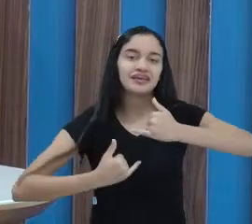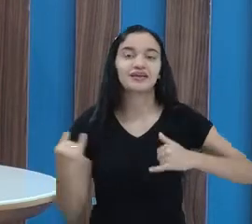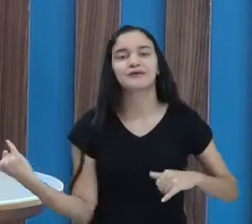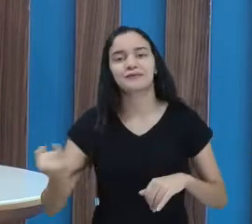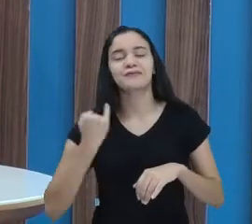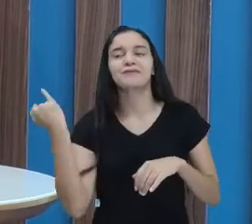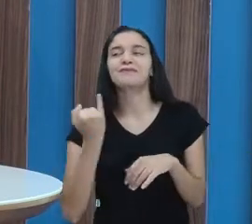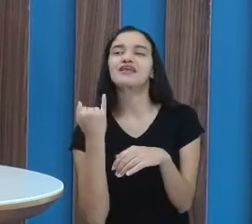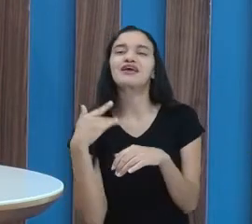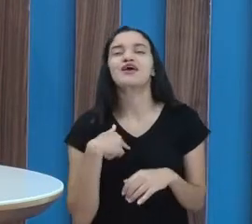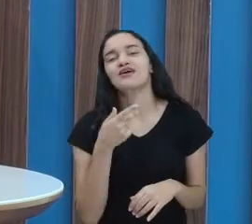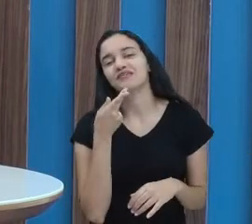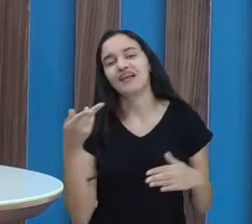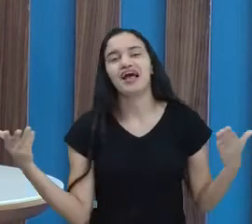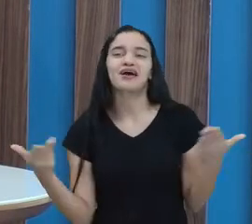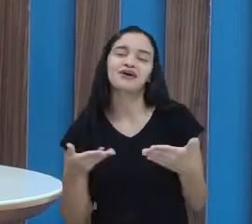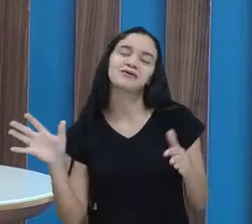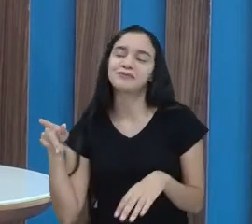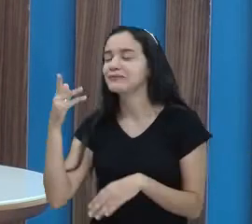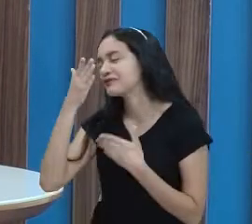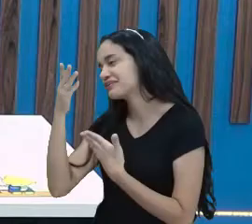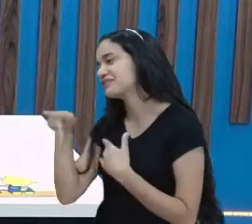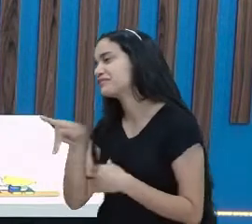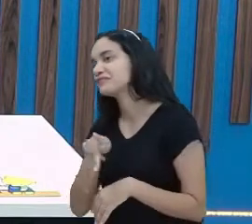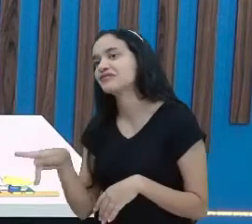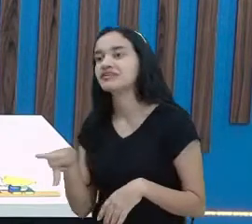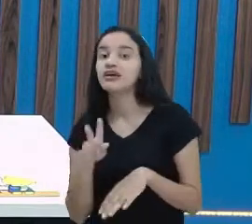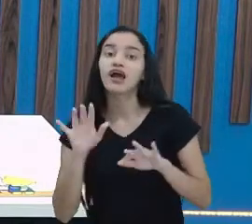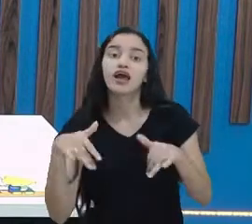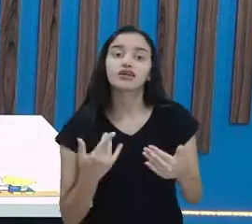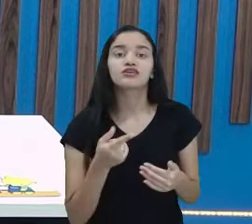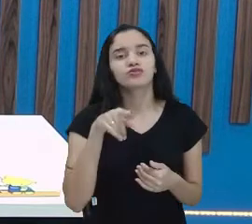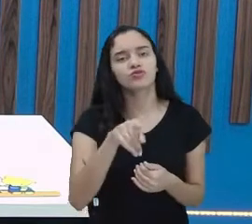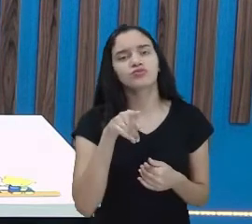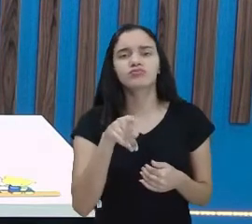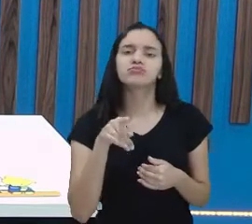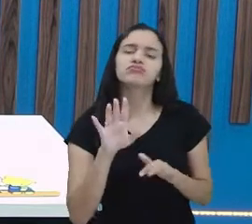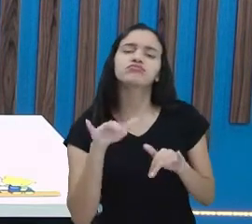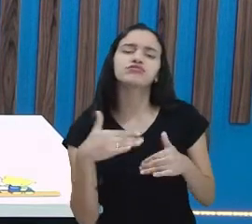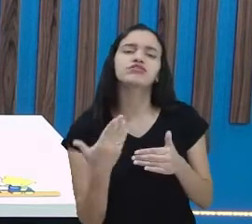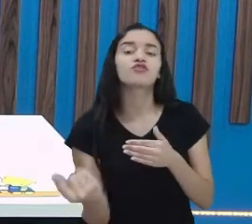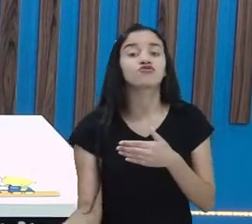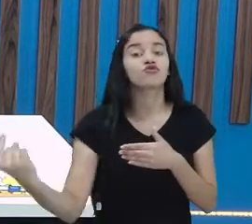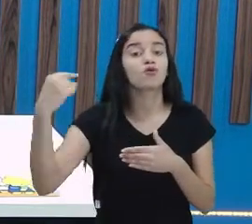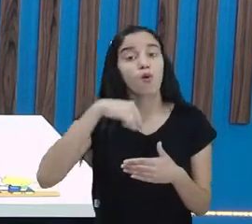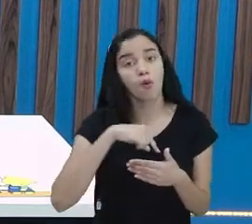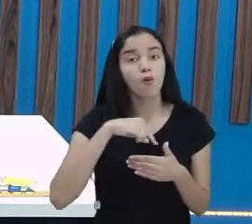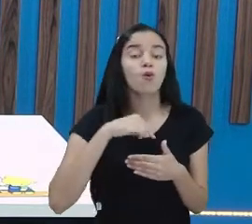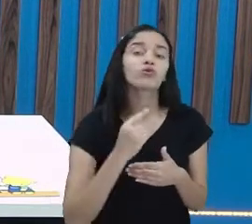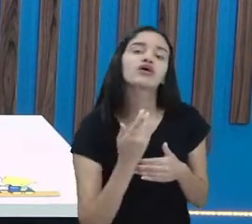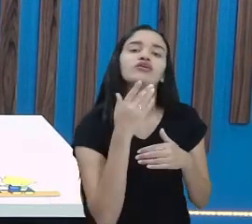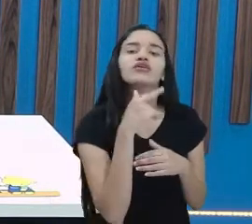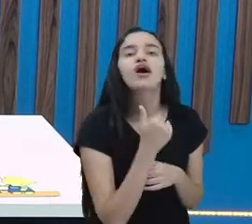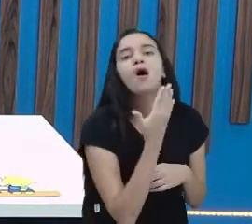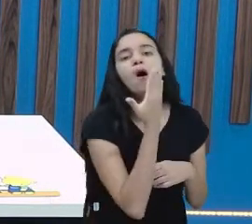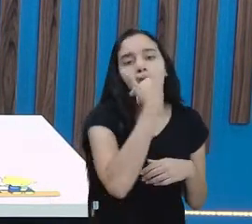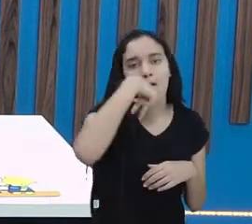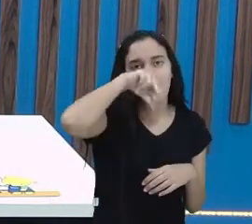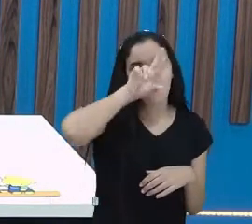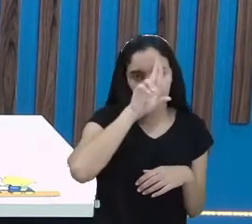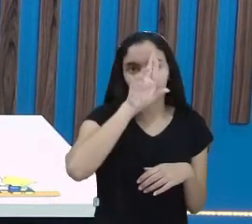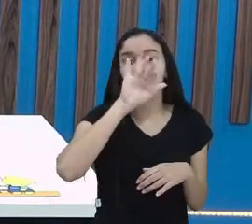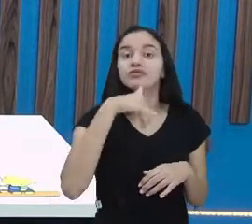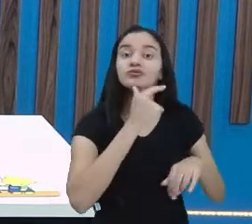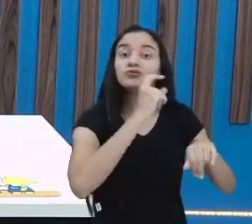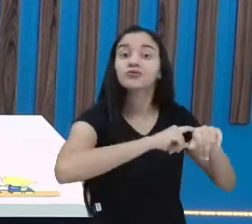Eu ia falar isso agora, obrigada, professora Iris. Então, depois que você vai para a escola, que volta, que almoça, e entra na rotina,